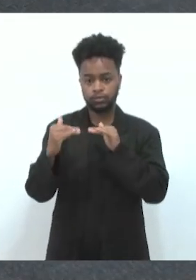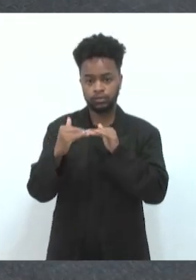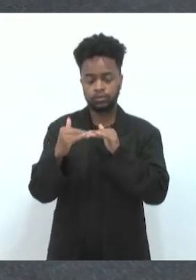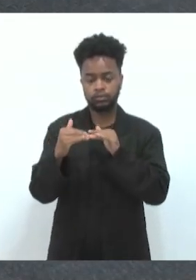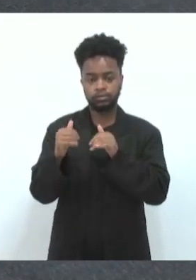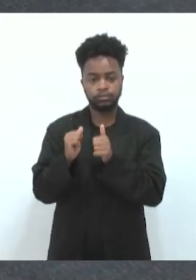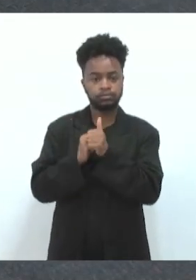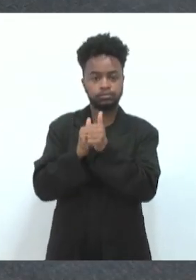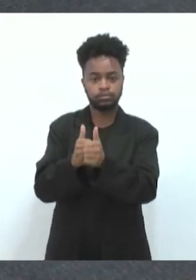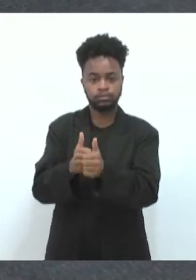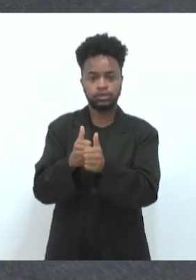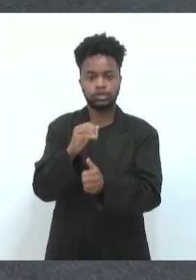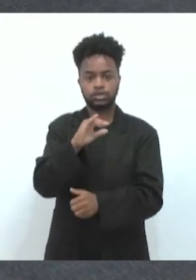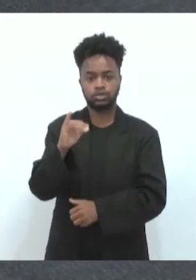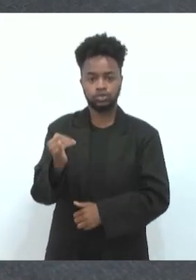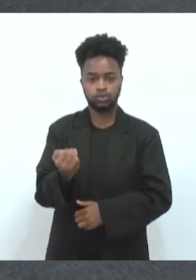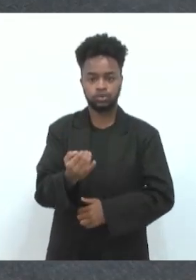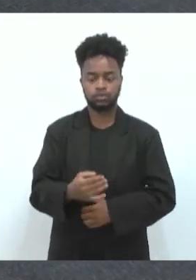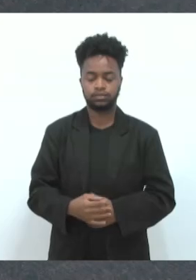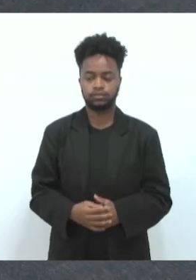termos do parecer da CCJ.